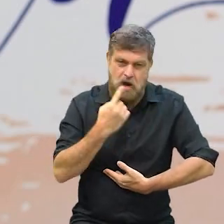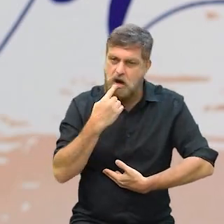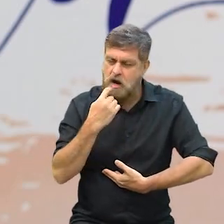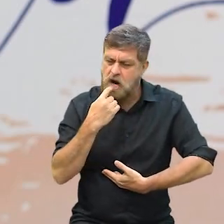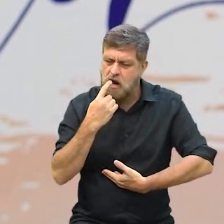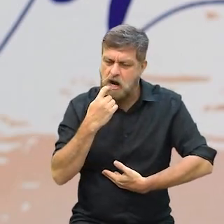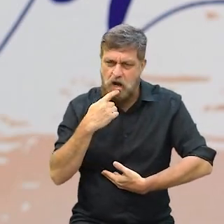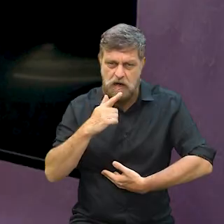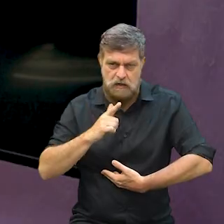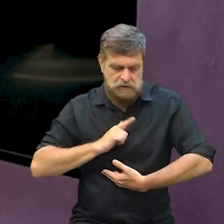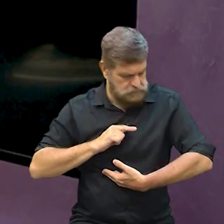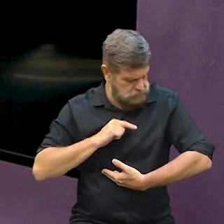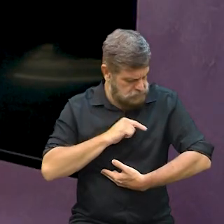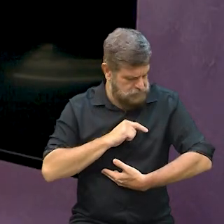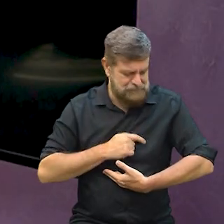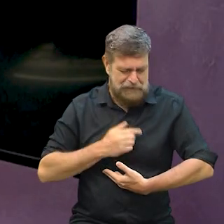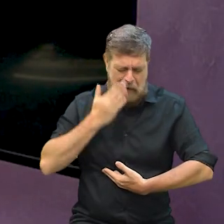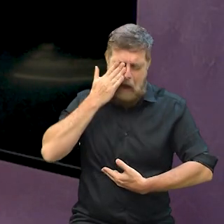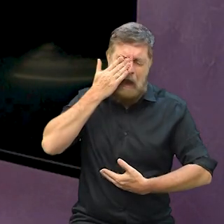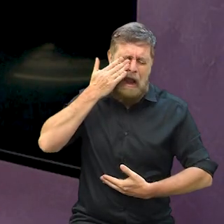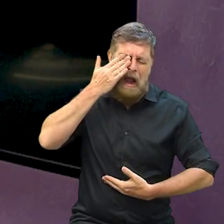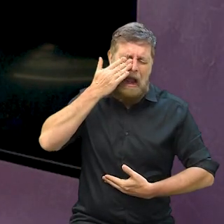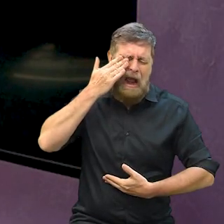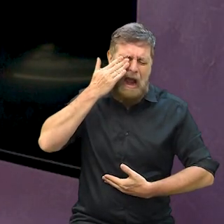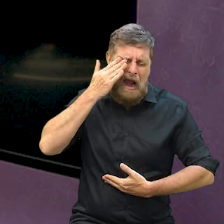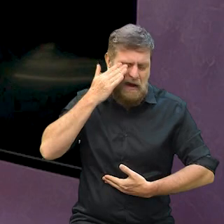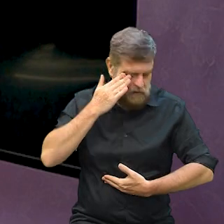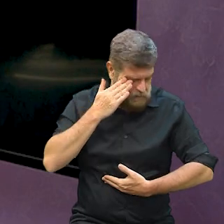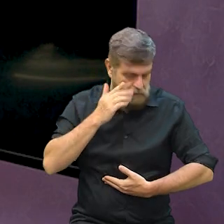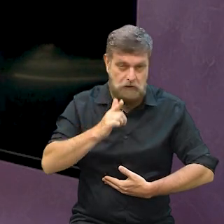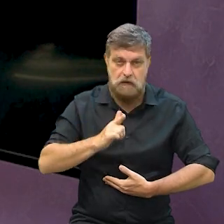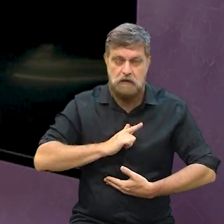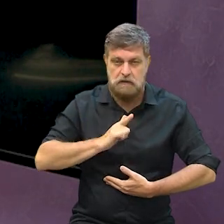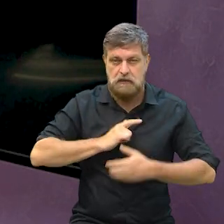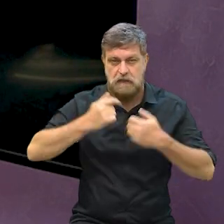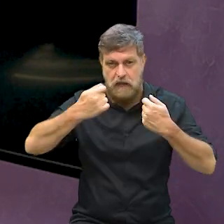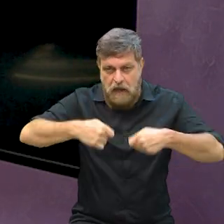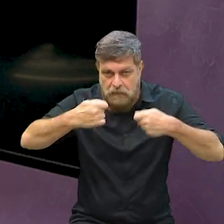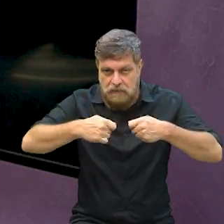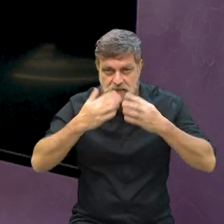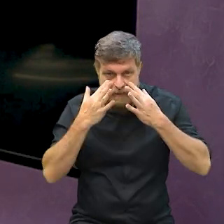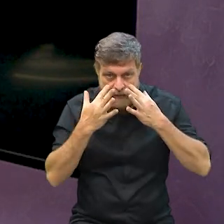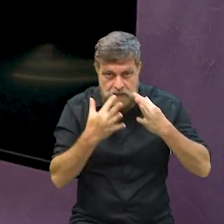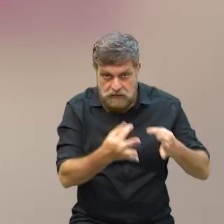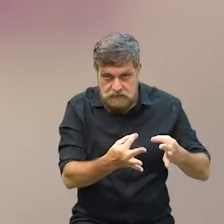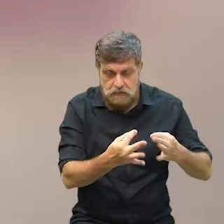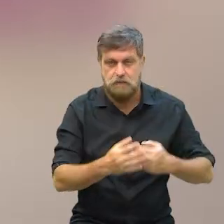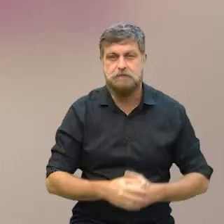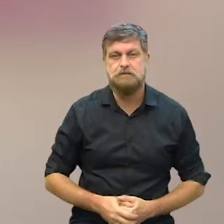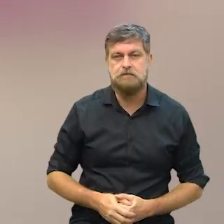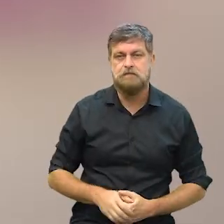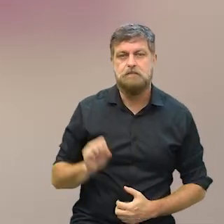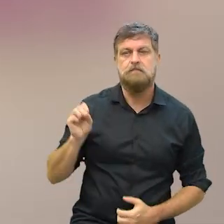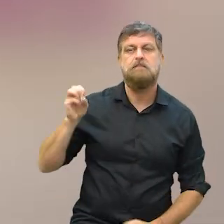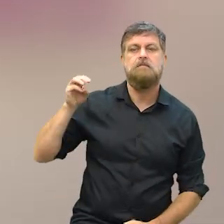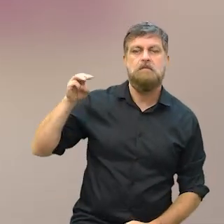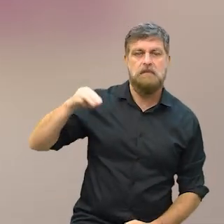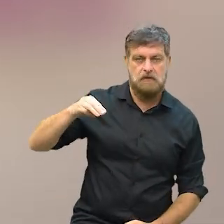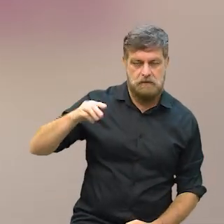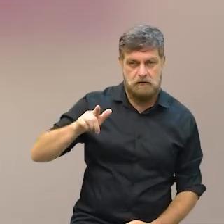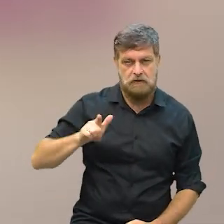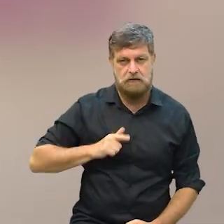tá vermelho, se a criança leva muita mão no olho, precisa dessa atenção? Sim, a